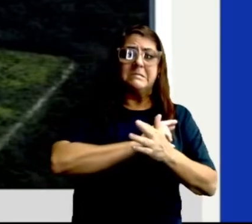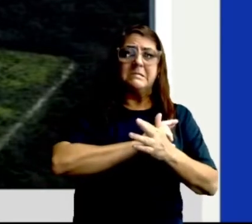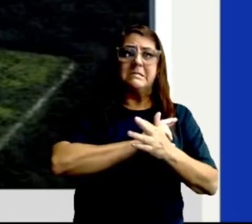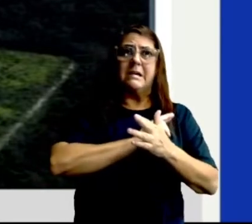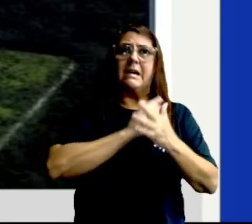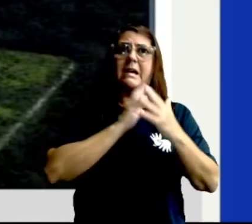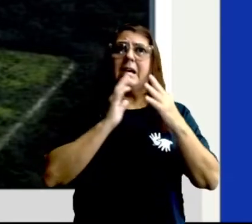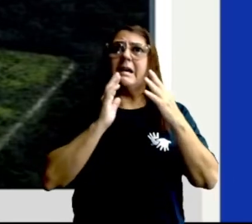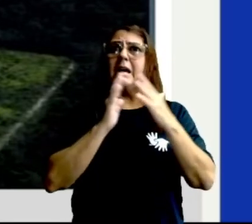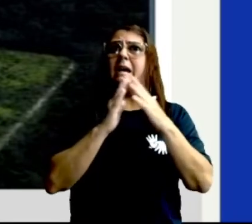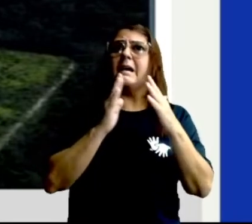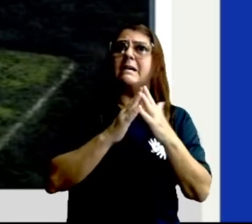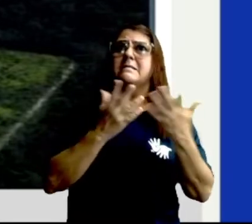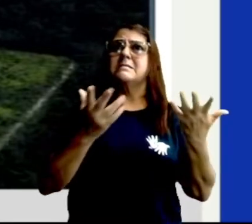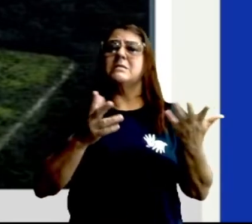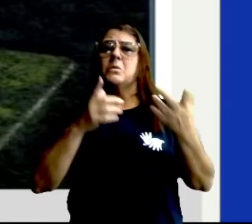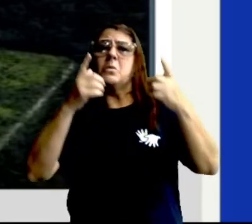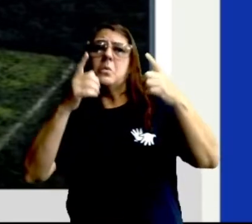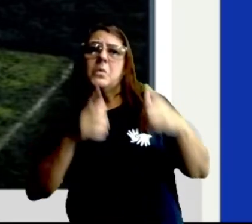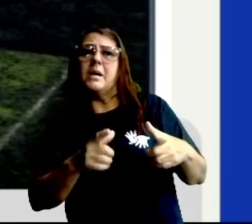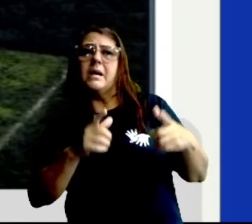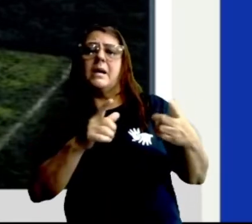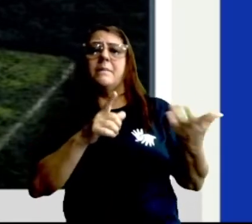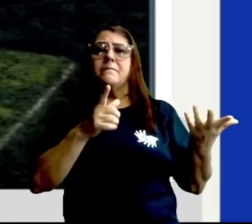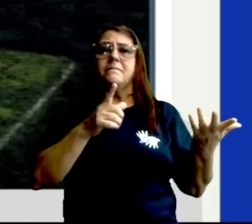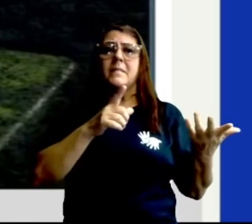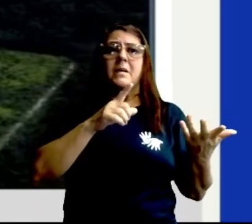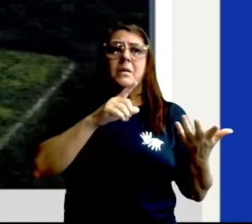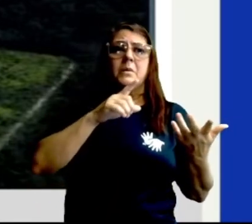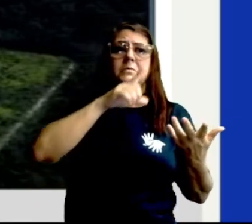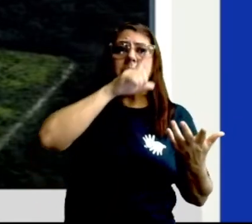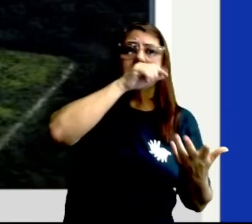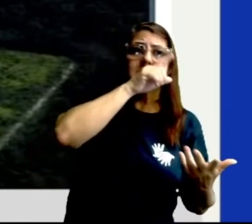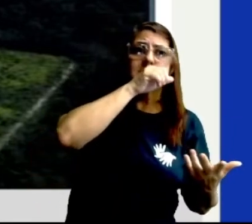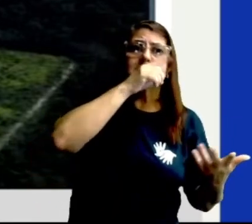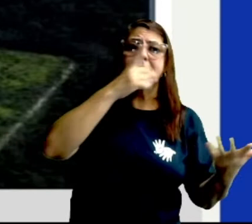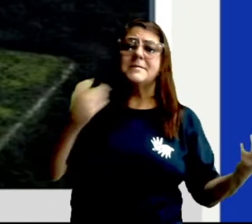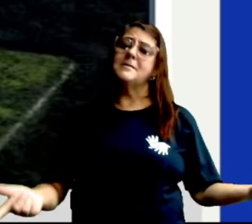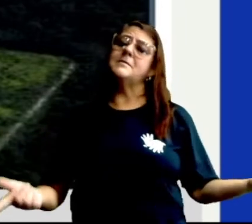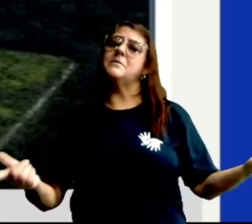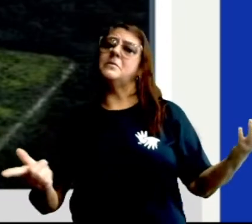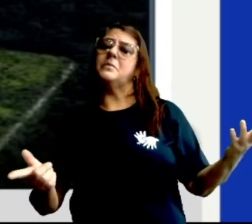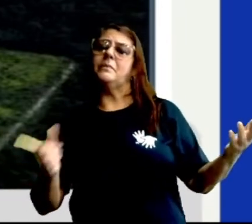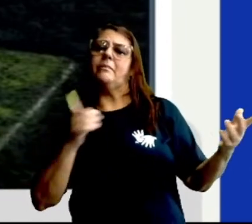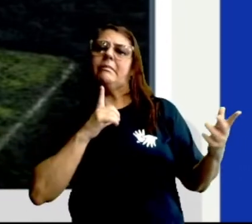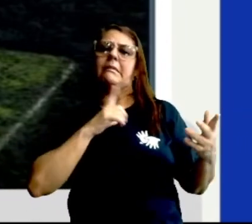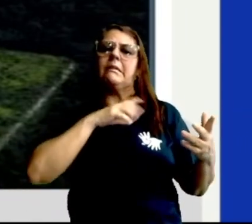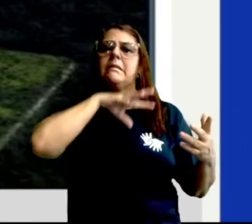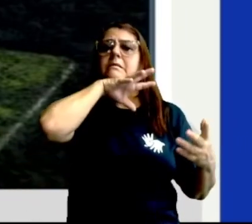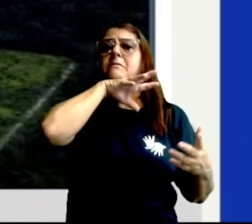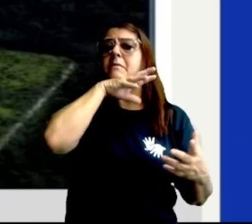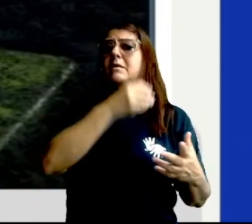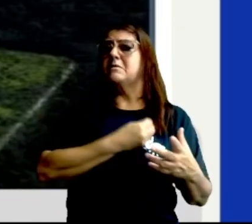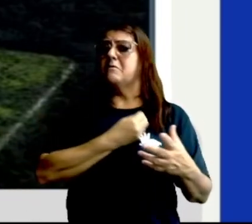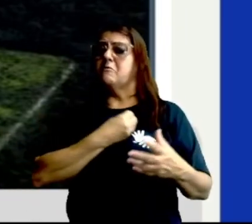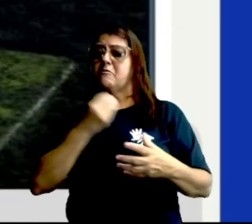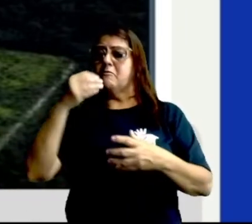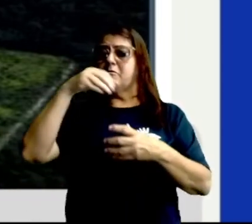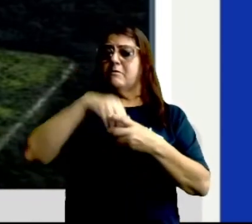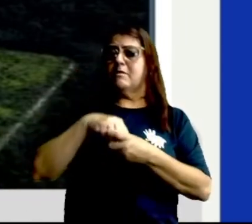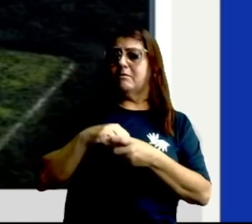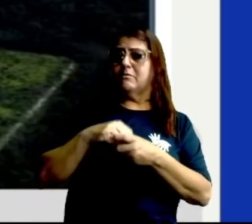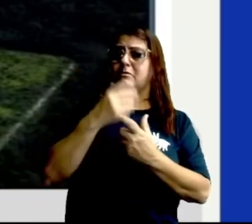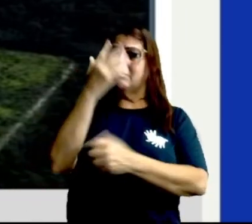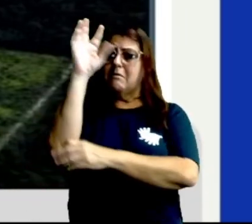animais Vocês estão vendo aí essa imagem essa imagem mostra uma floresta que tem aí quase um campo de futebol desse dela mas